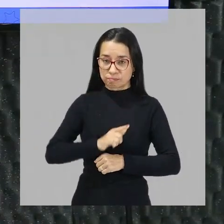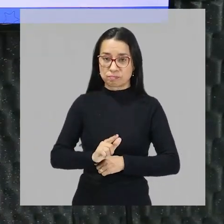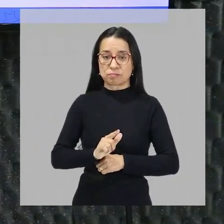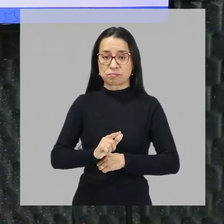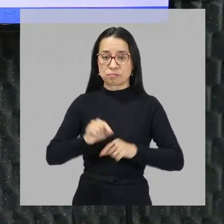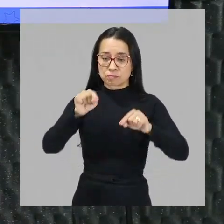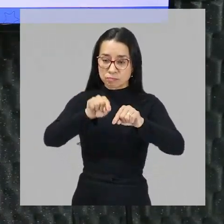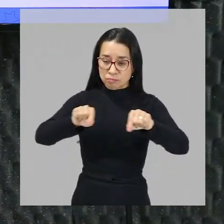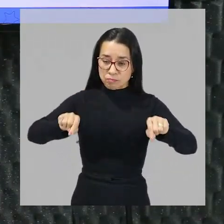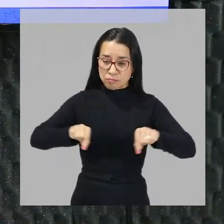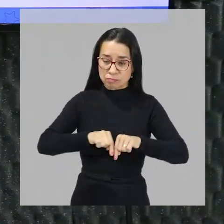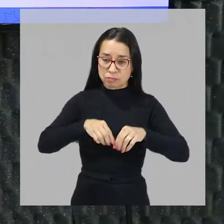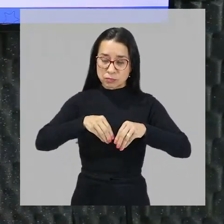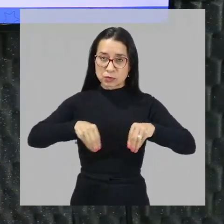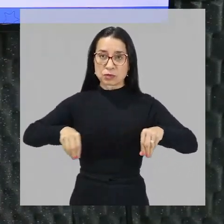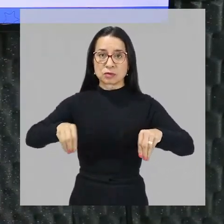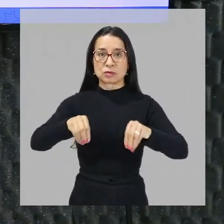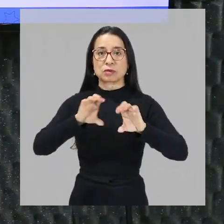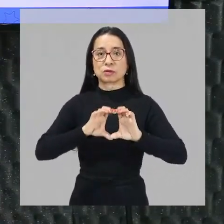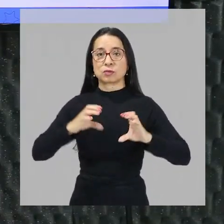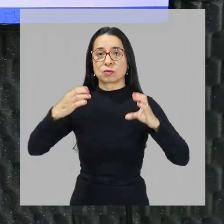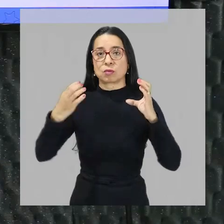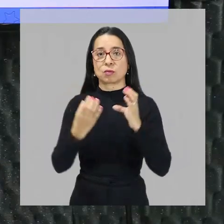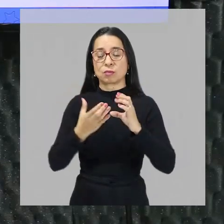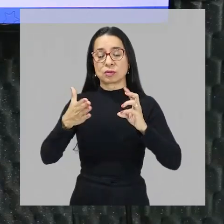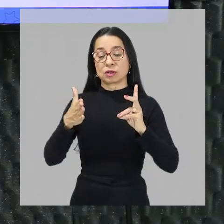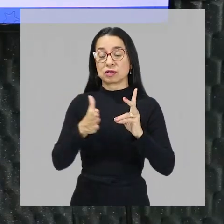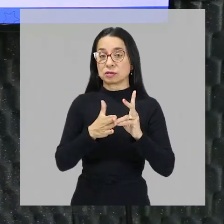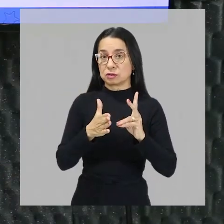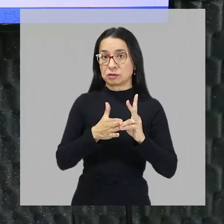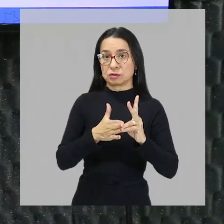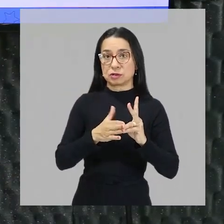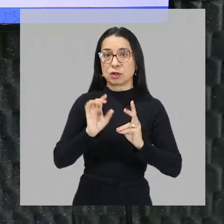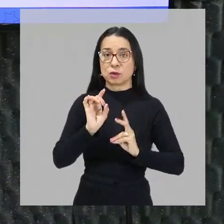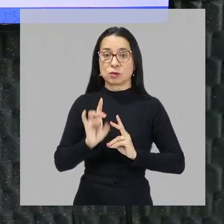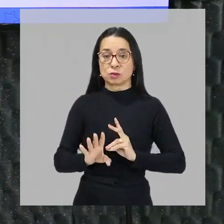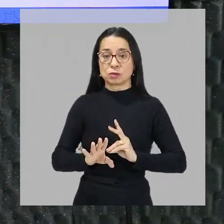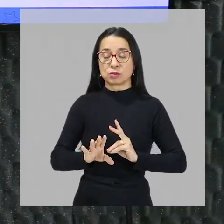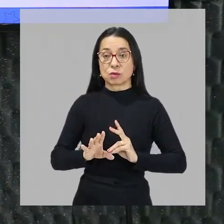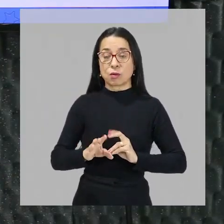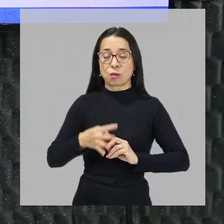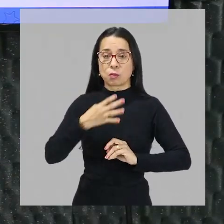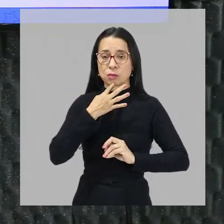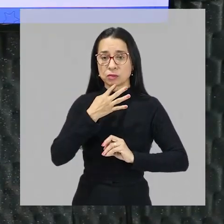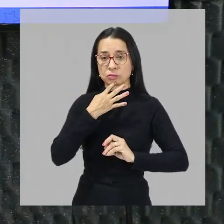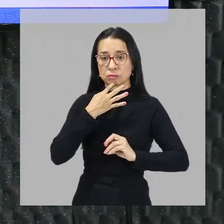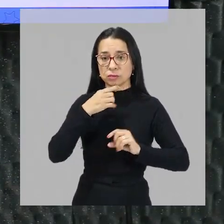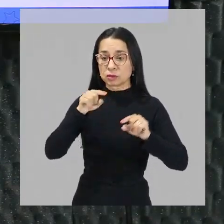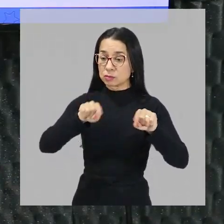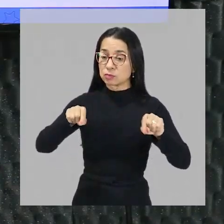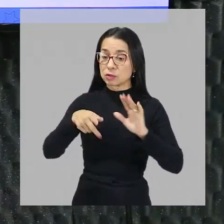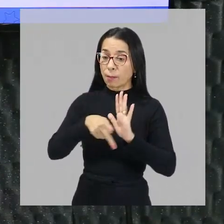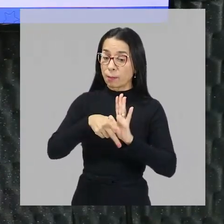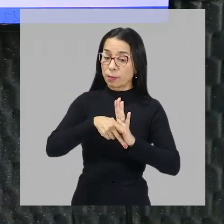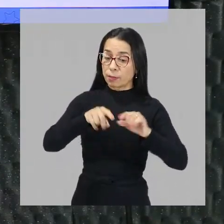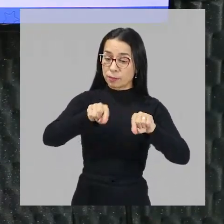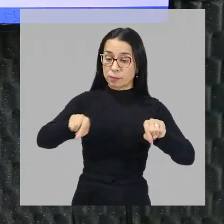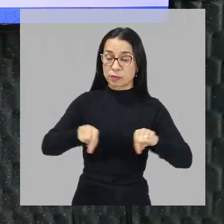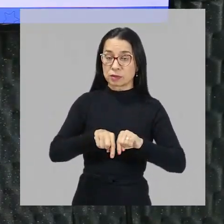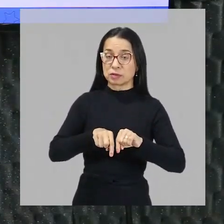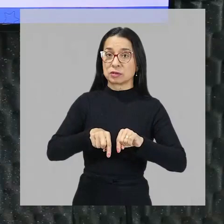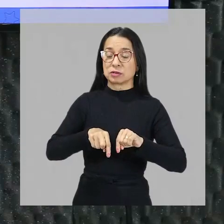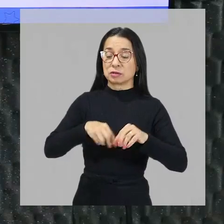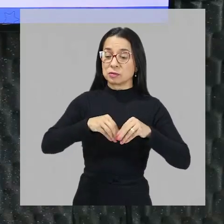terras dessas comunidades indígenas. E não só o reconhecimento das suas terras. Não só garantir